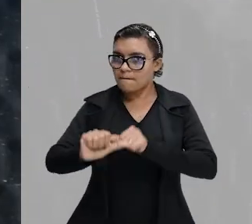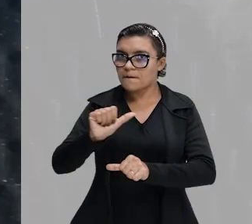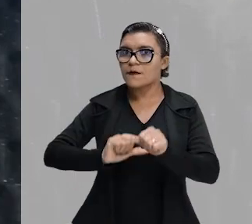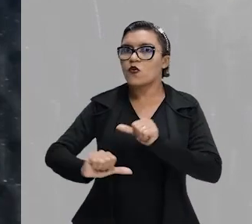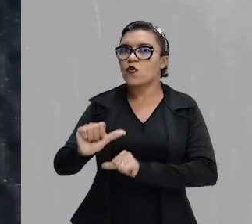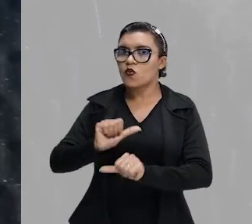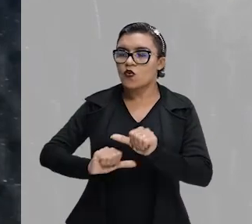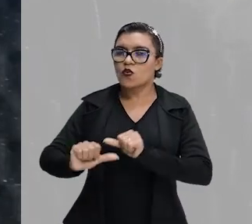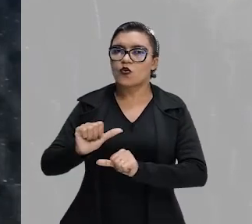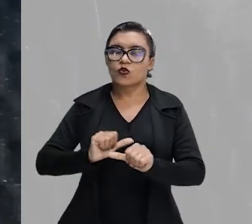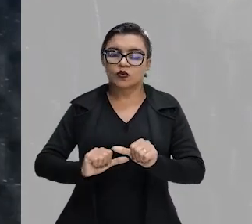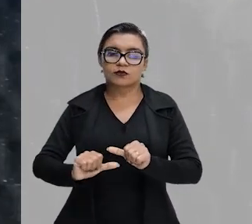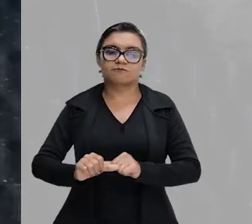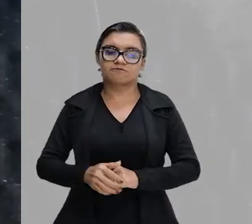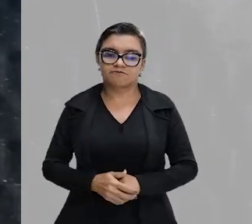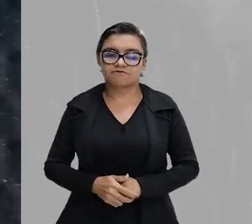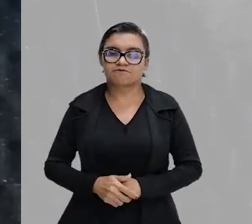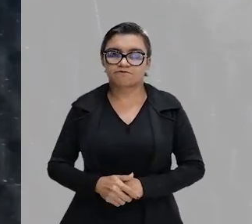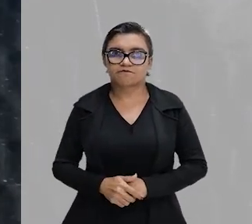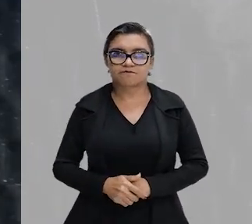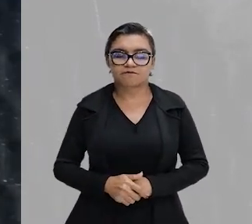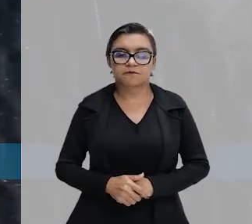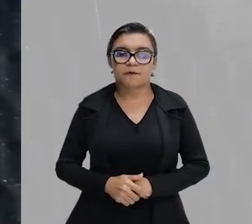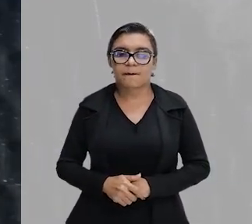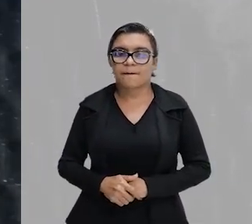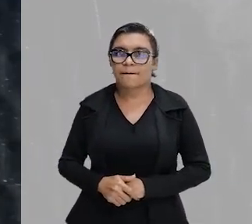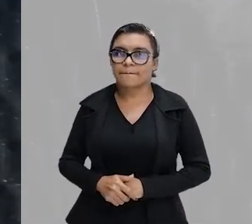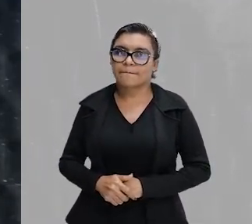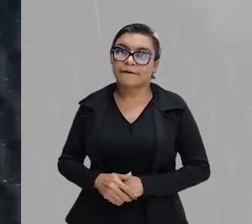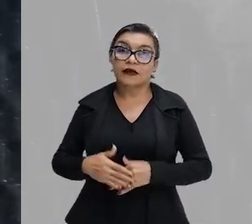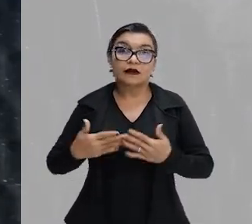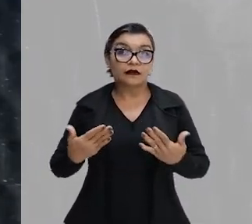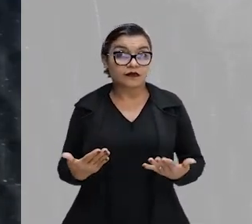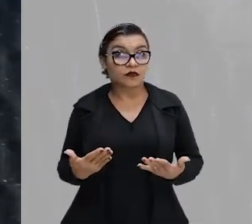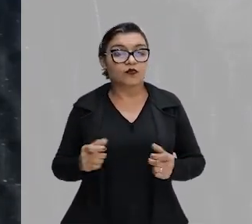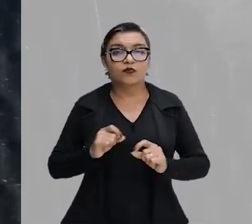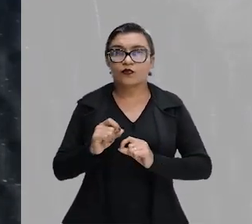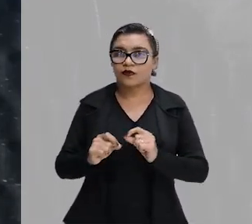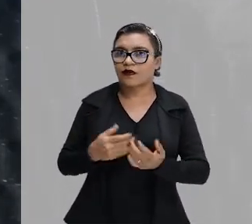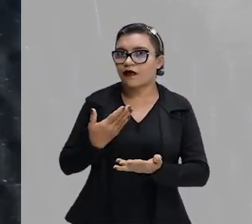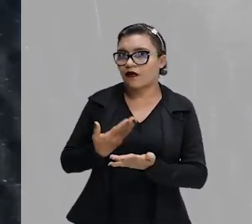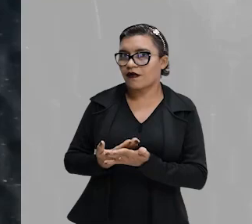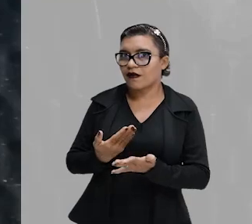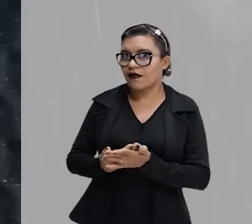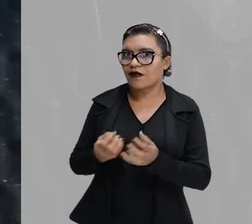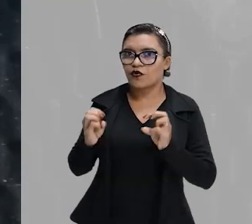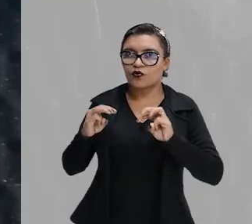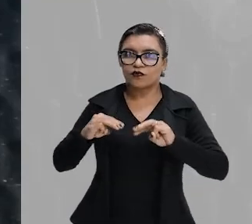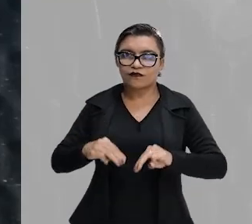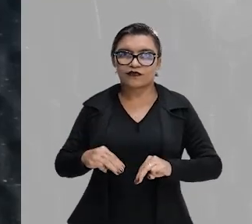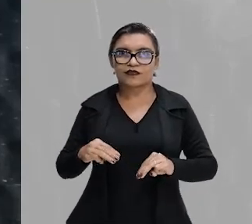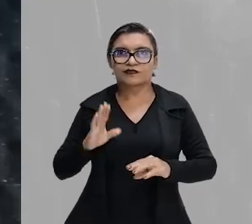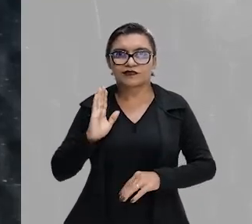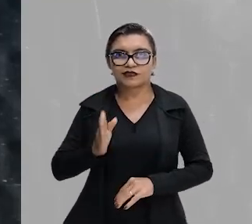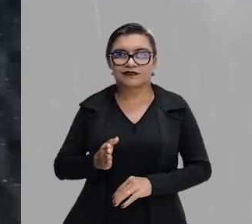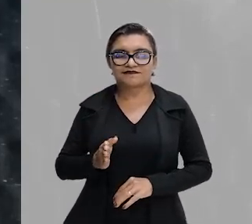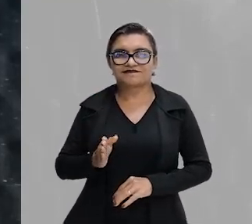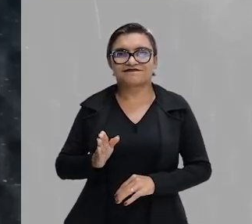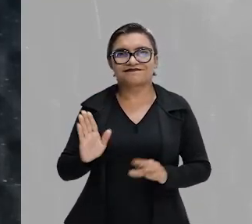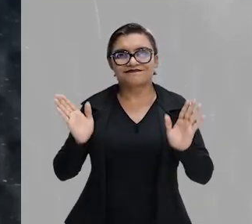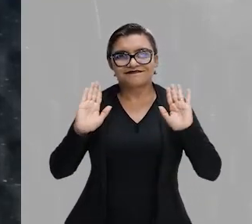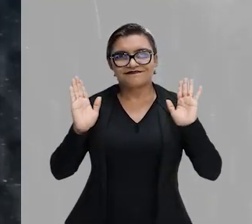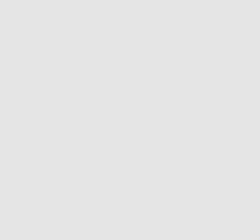Mesmo assim, chega a ser uma mudança bem pequena, certo? Bom, então com isso, nós finalizamos a aula de hoje e até a próxima.